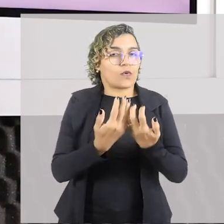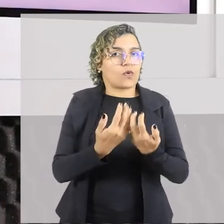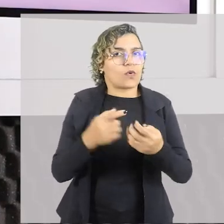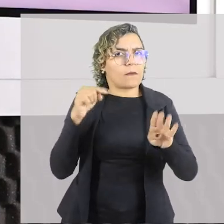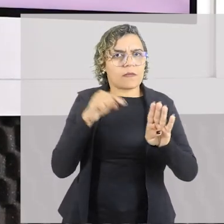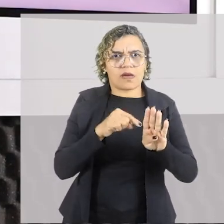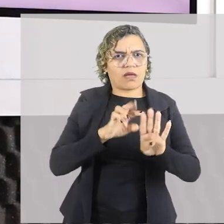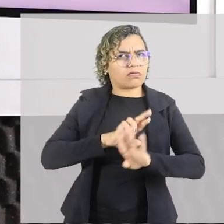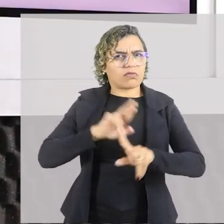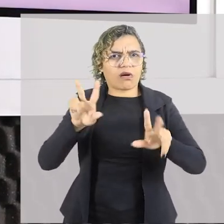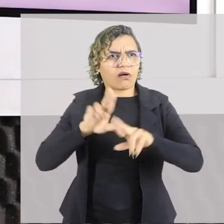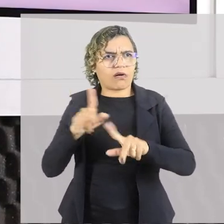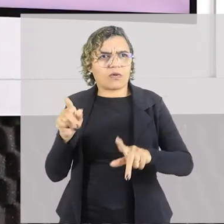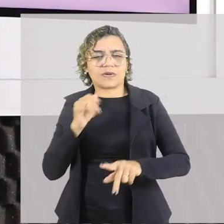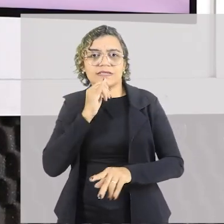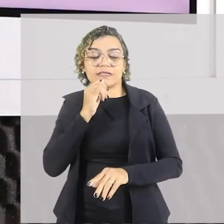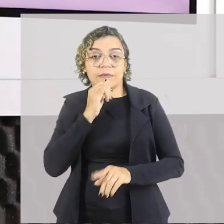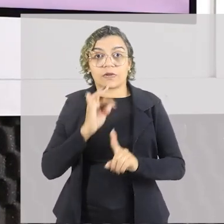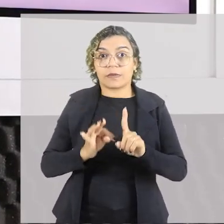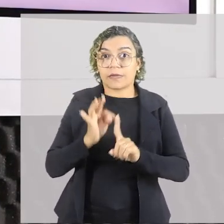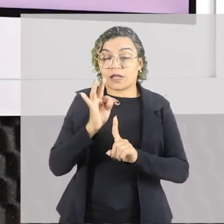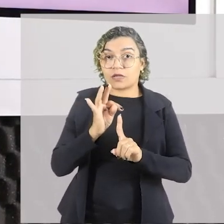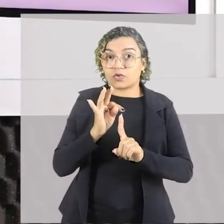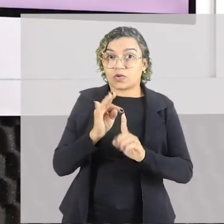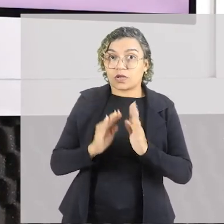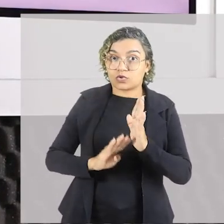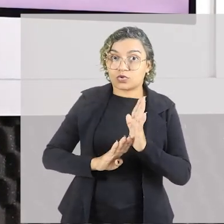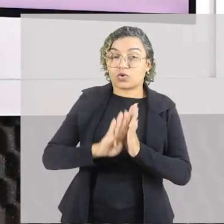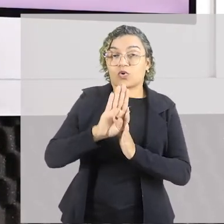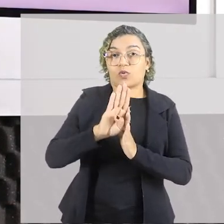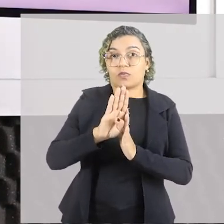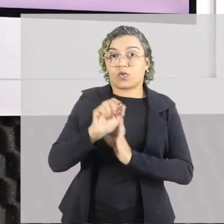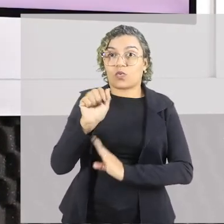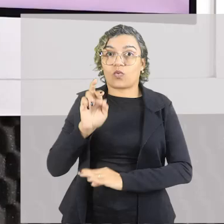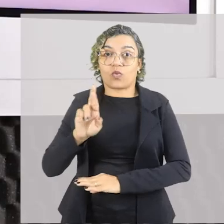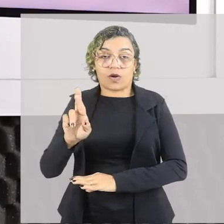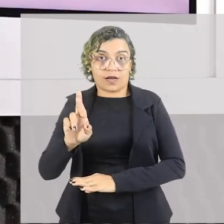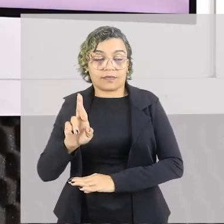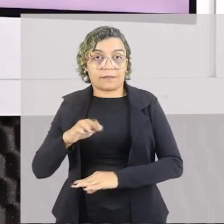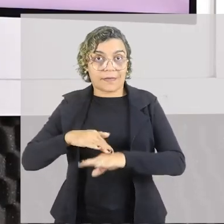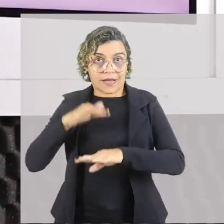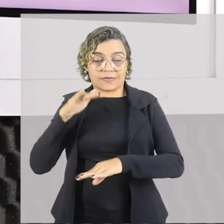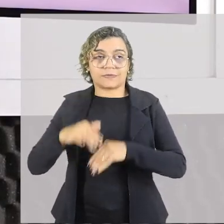temperatura, sobe. Quem está mais acima é o A, ele tem a maior pressão de vapor.